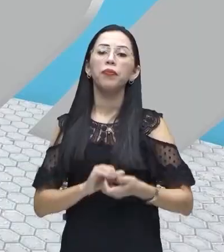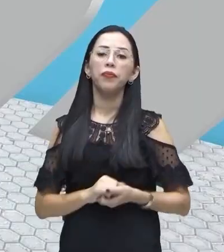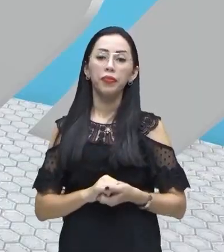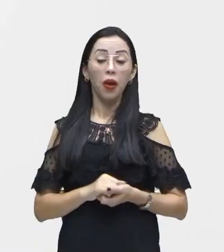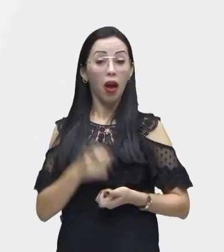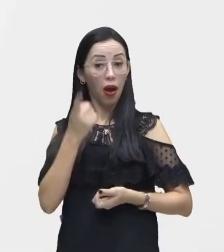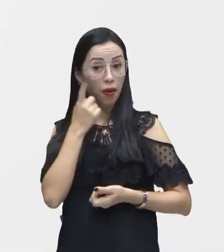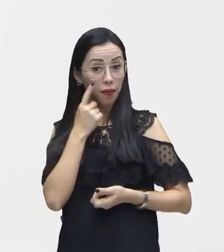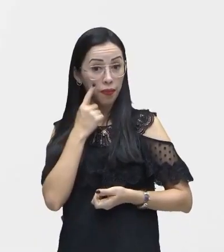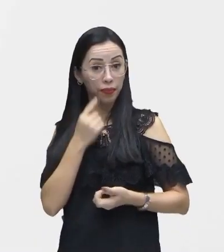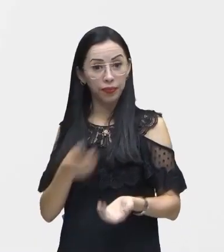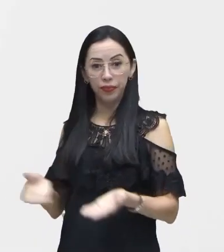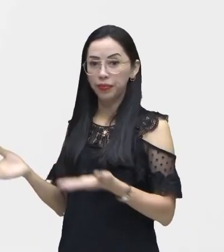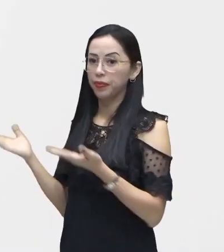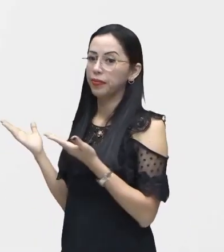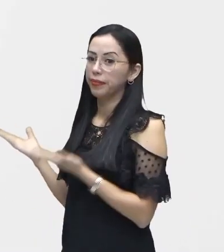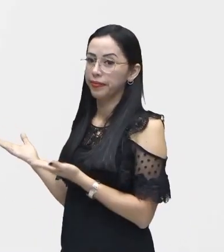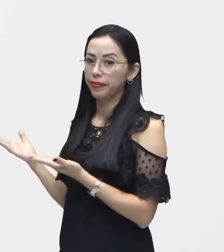na tela.